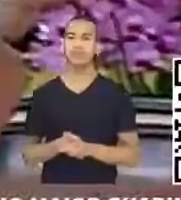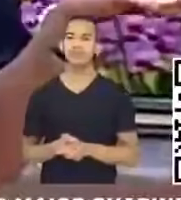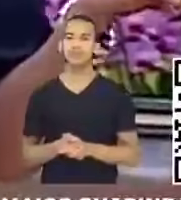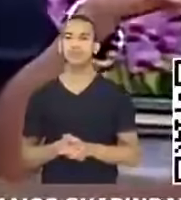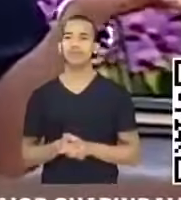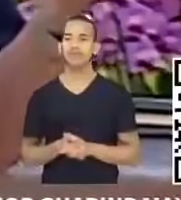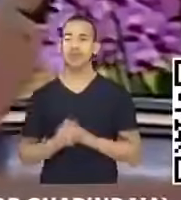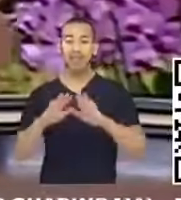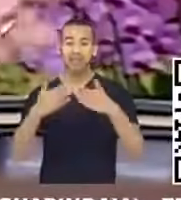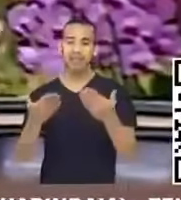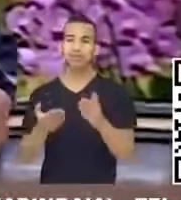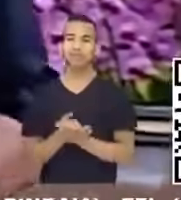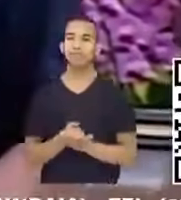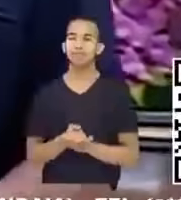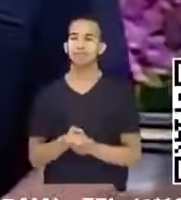bom então